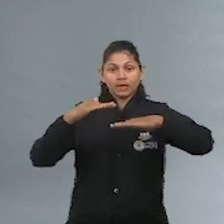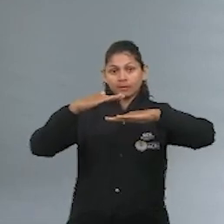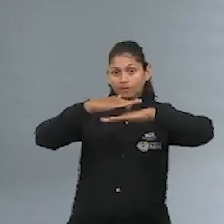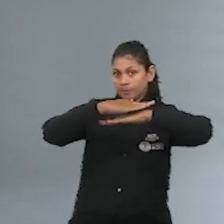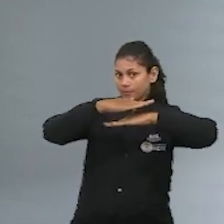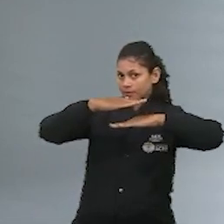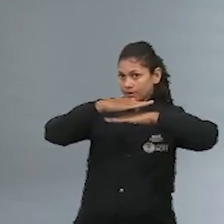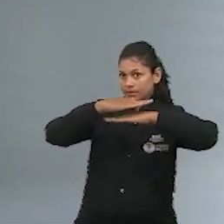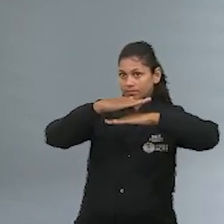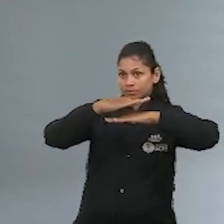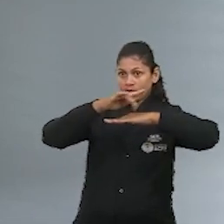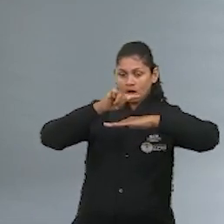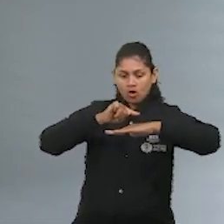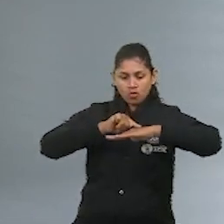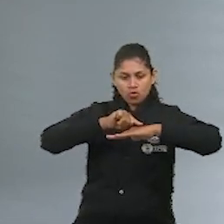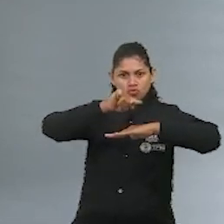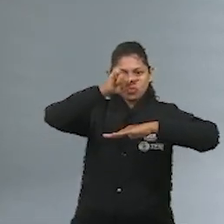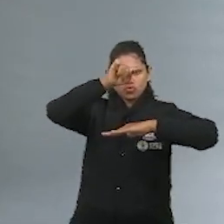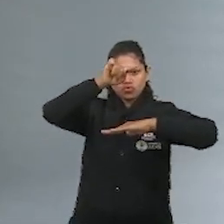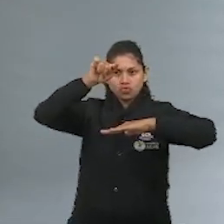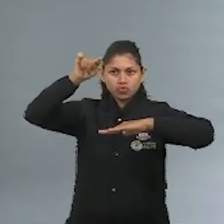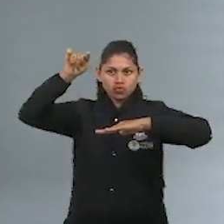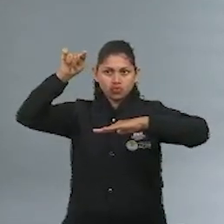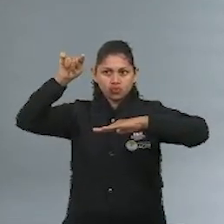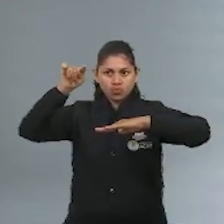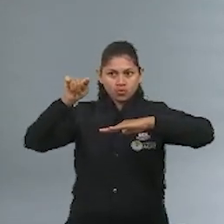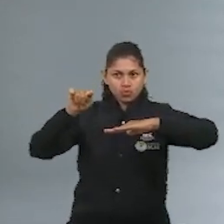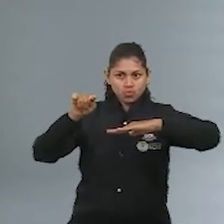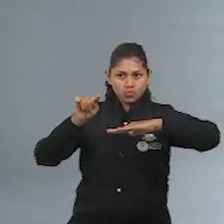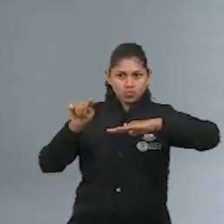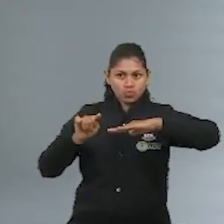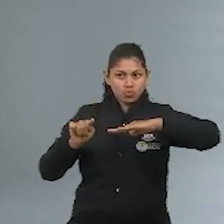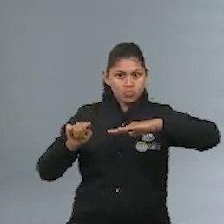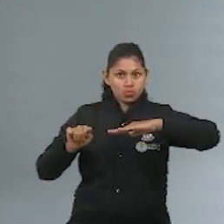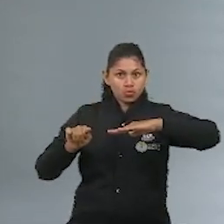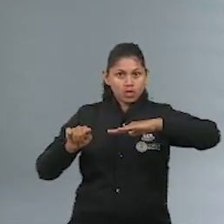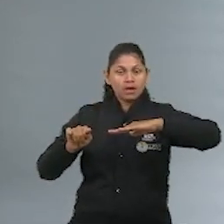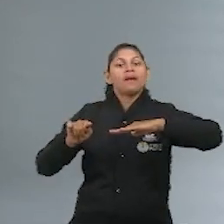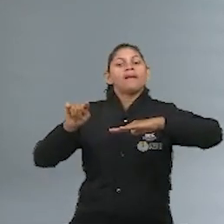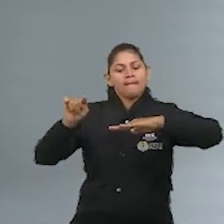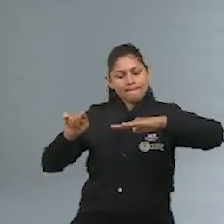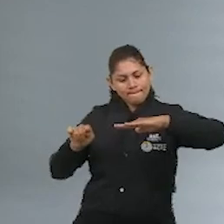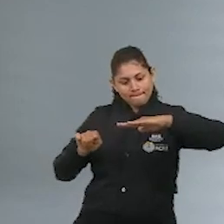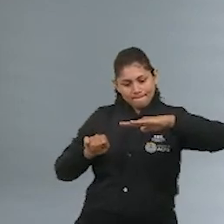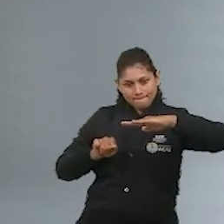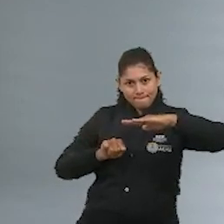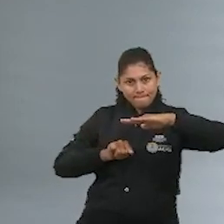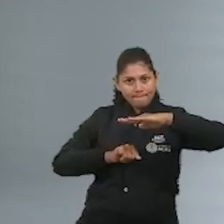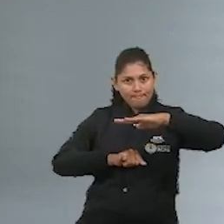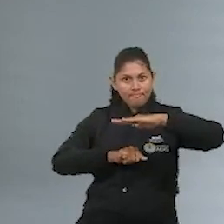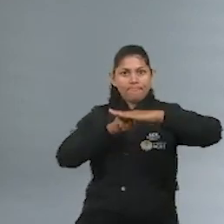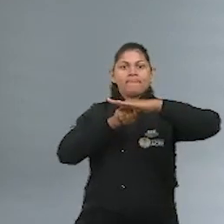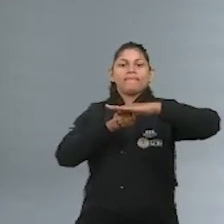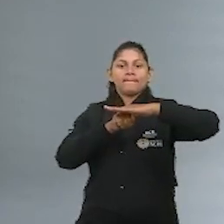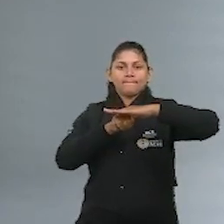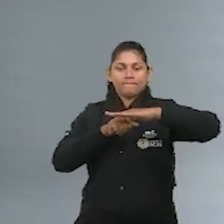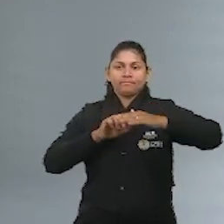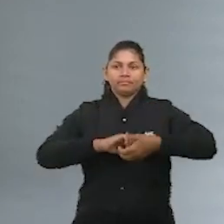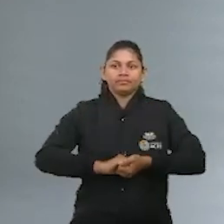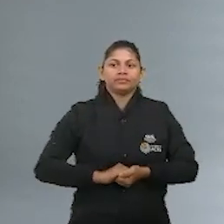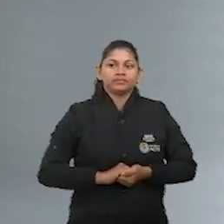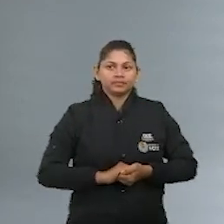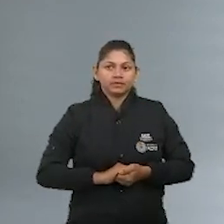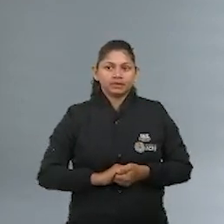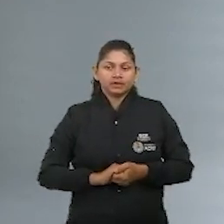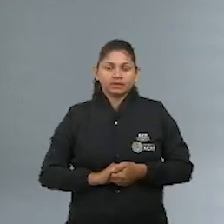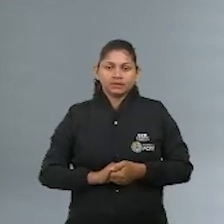certo? A tensão elétrica ela vai mandar aí, né, dar uma ajudinha para a nossa corrente seguir o fluxo, tudo